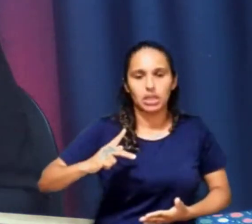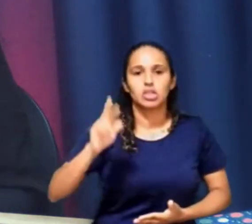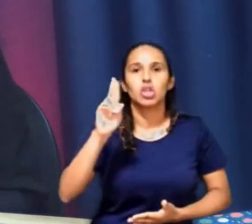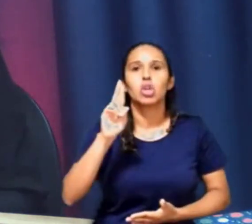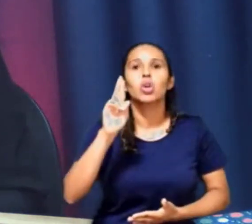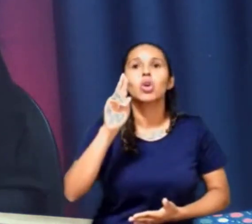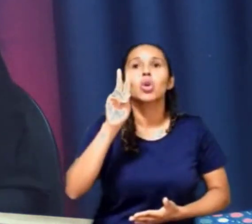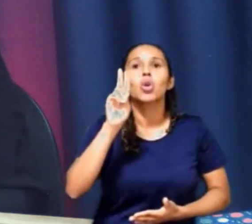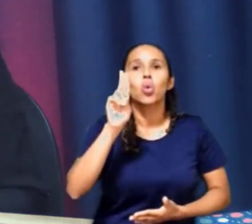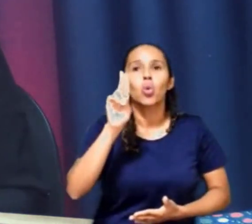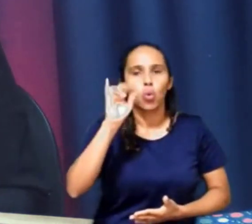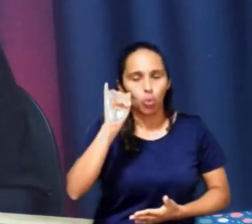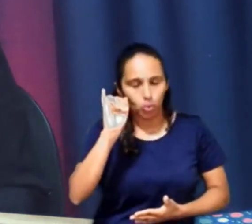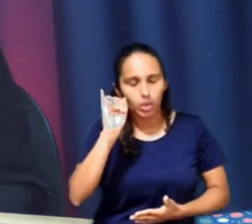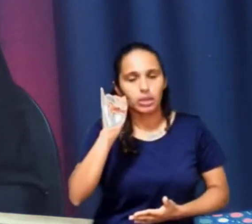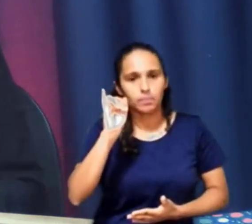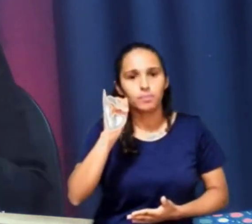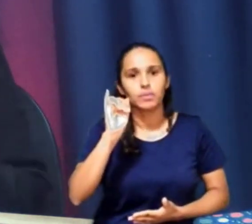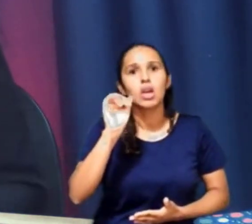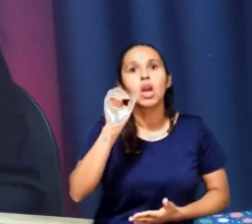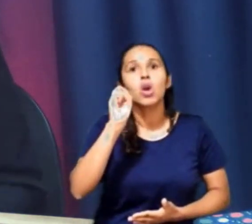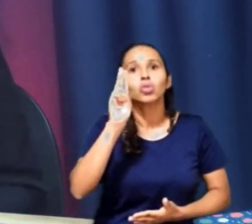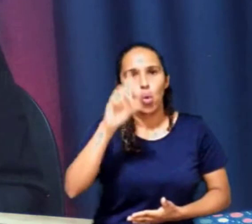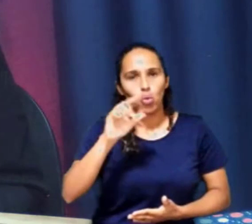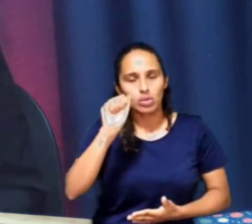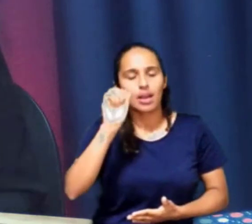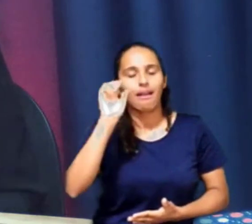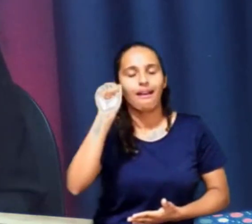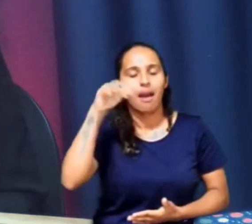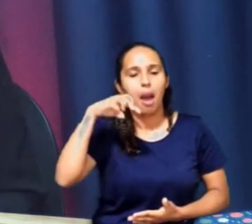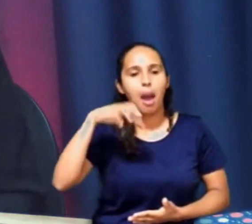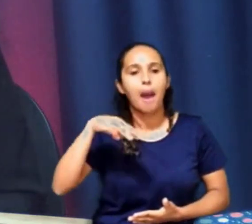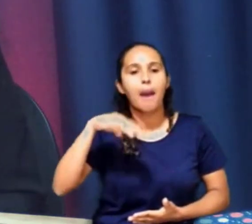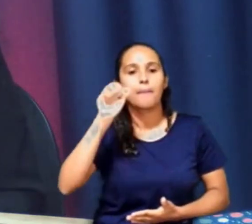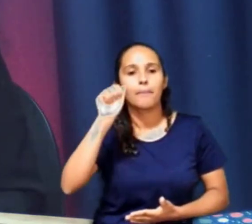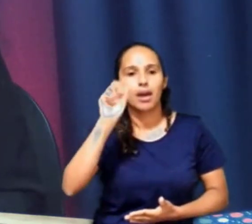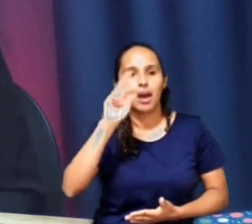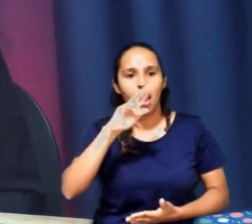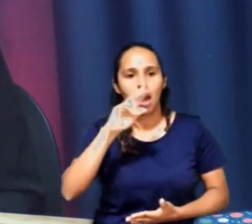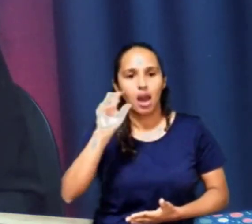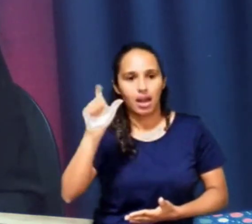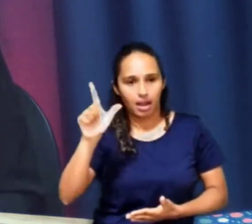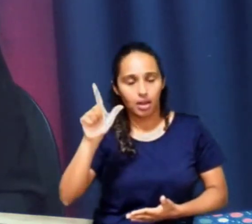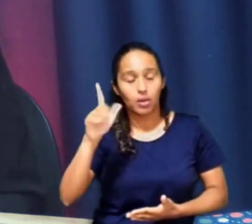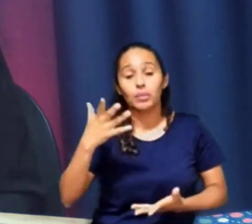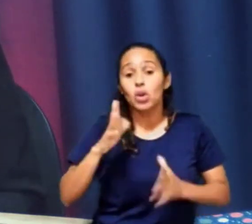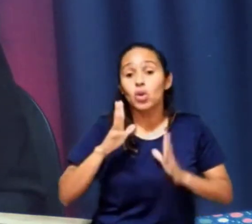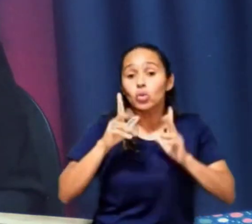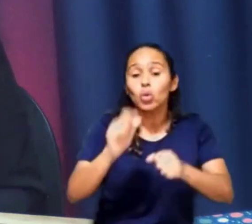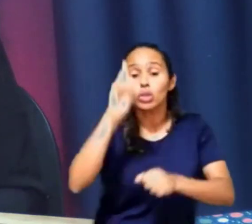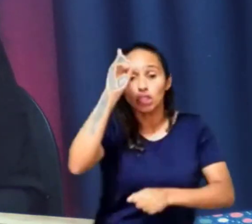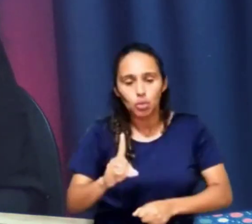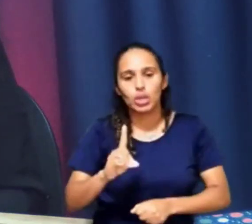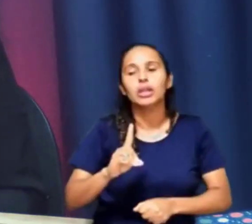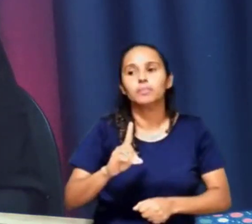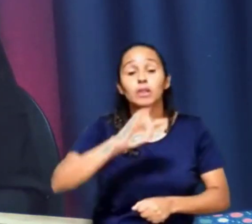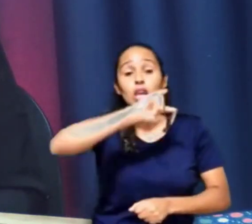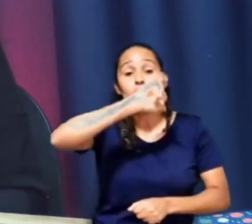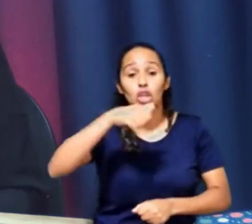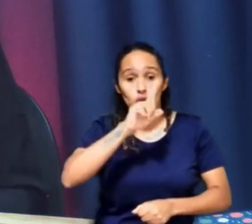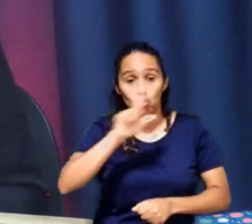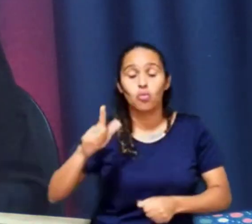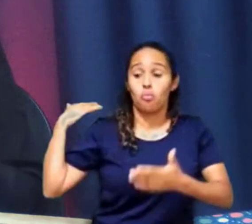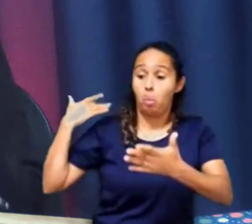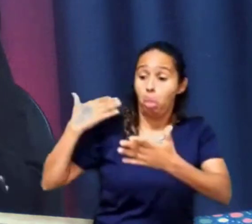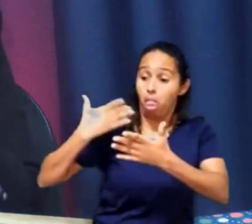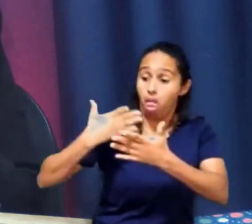a diretoria, esse ano, em julho, a gente vai completar 15 anos ali do curso de Libras na Pai de Poá. E foi